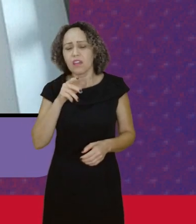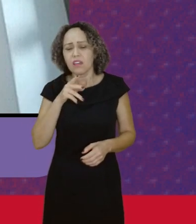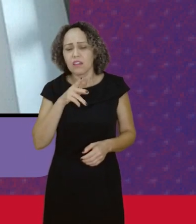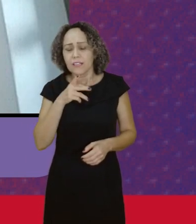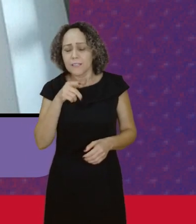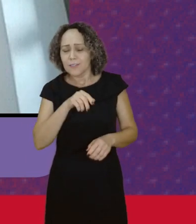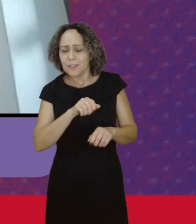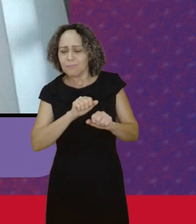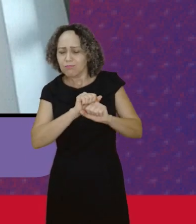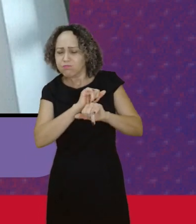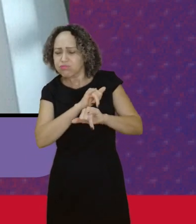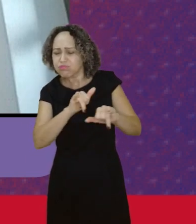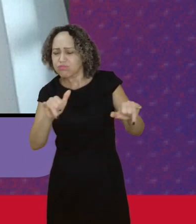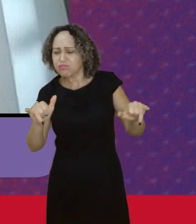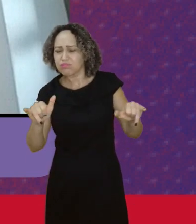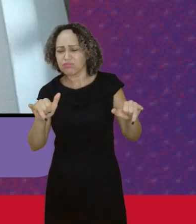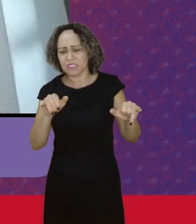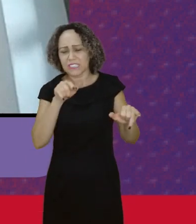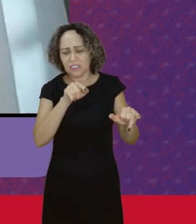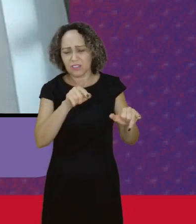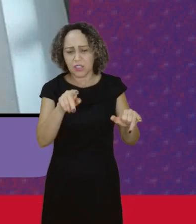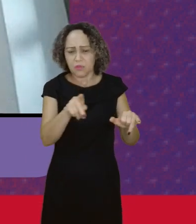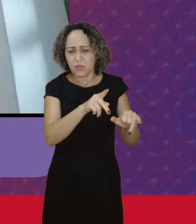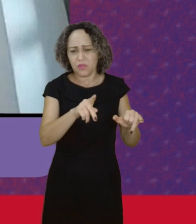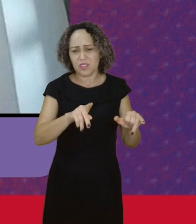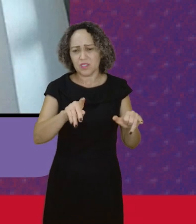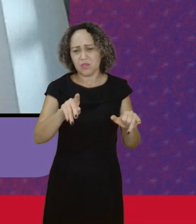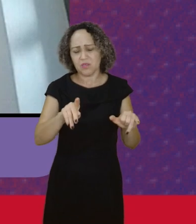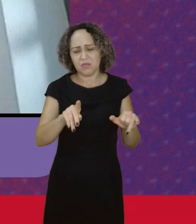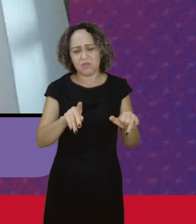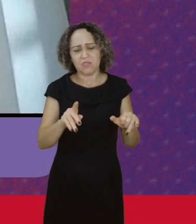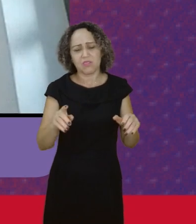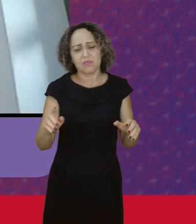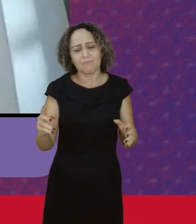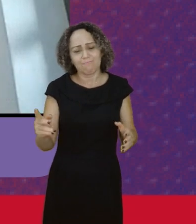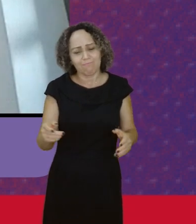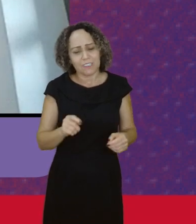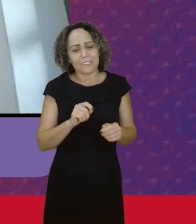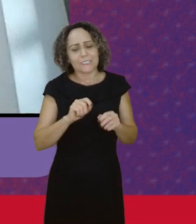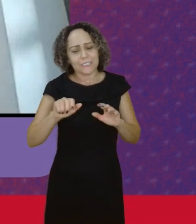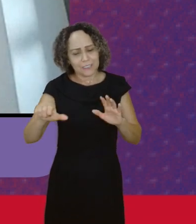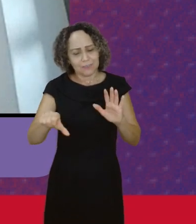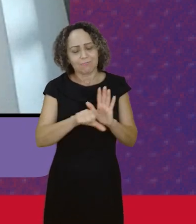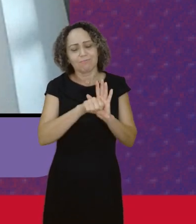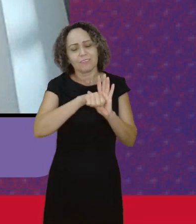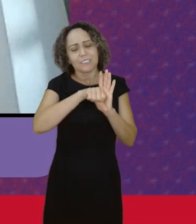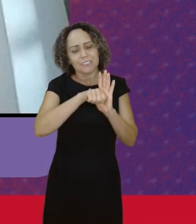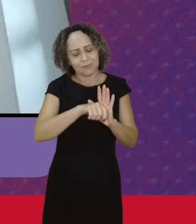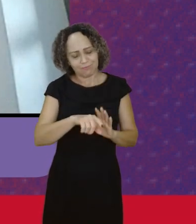E isso, nós estamos aí todos esses anos de governo dele,